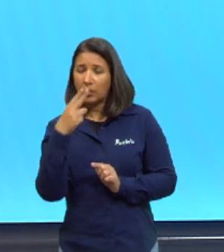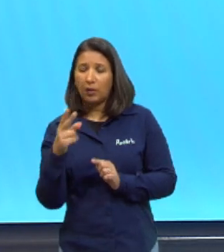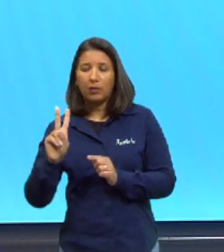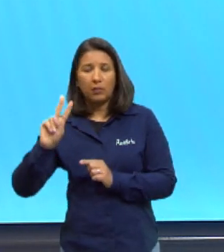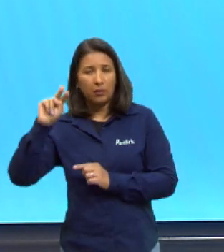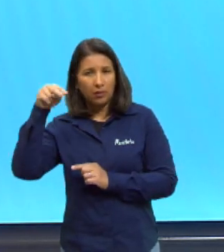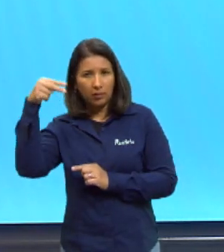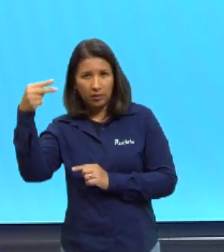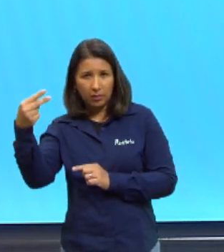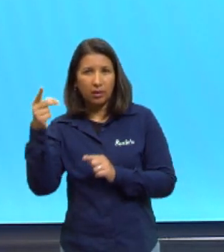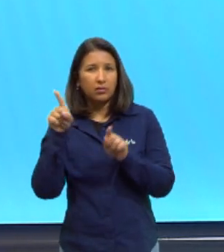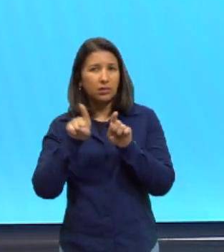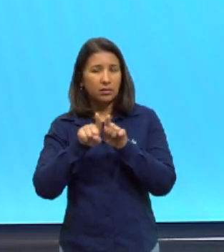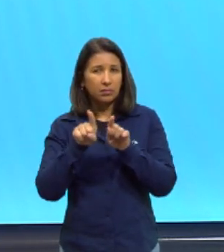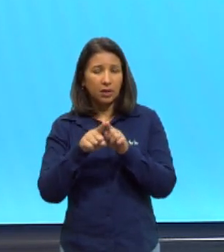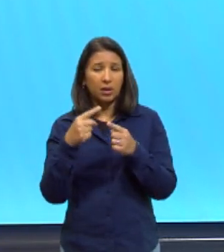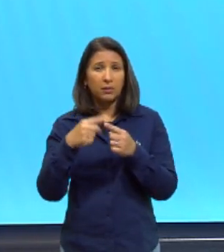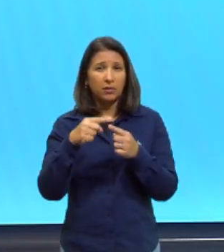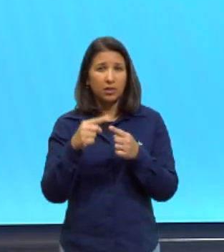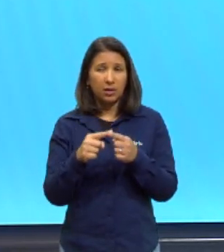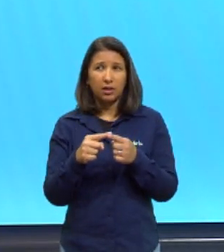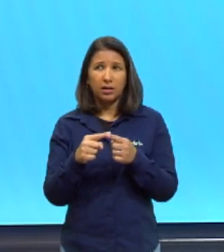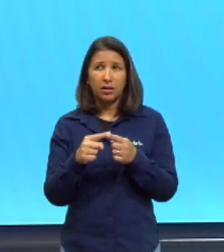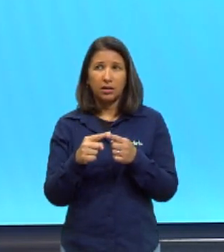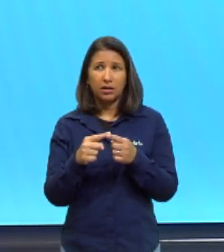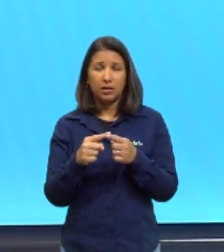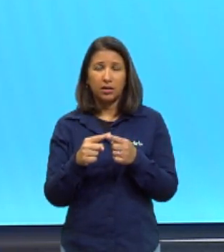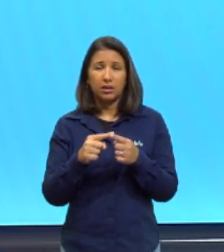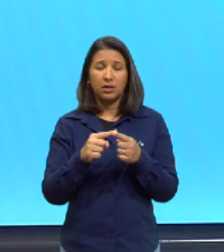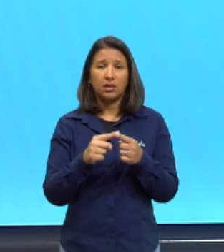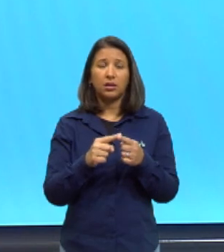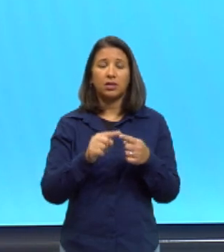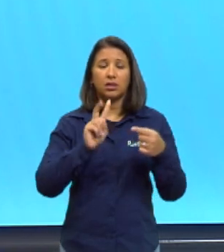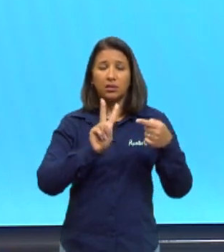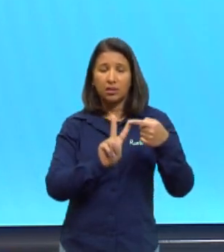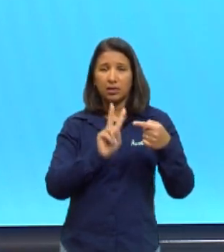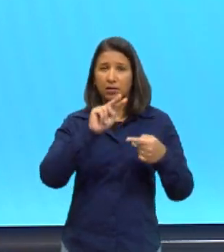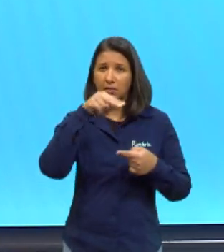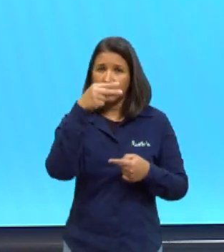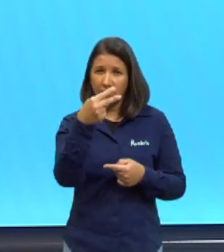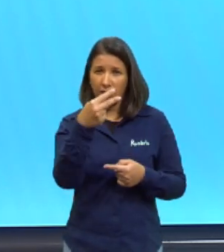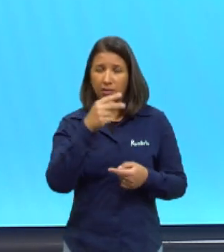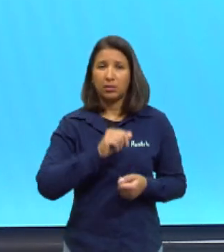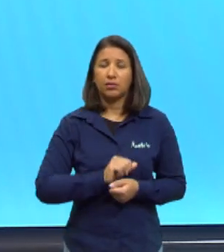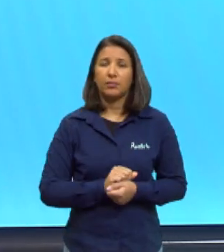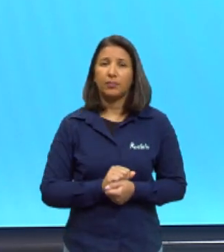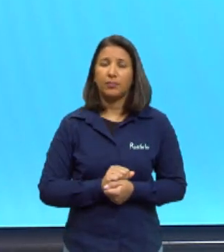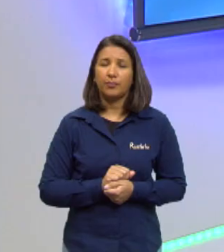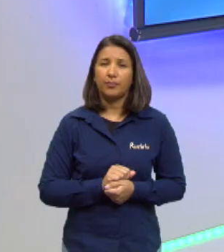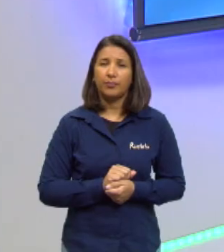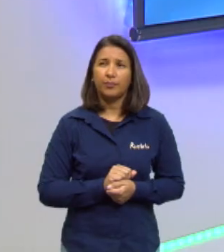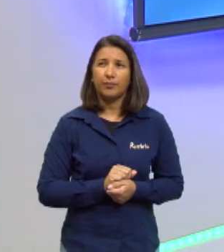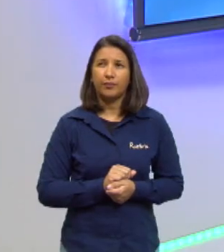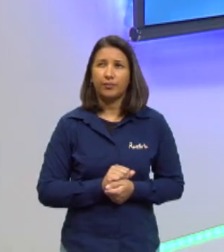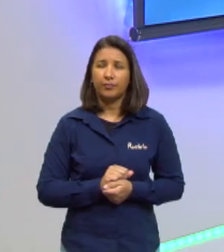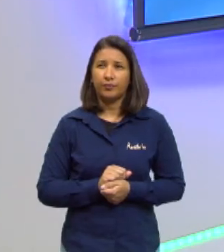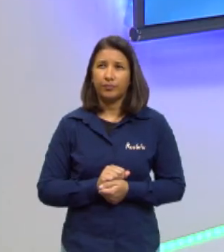ao quadrado, porque eu estou falando de uma raiz quadrada, certo?